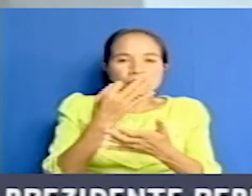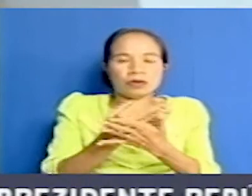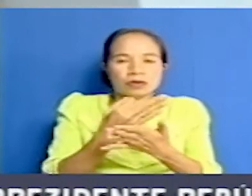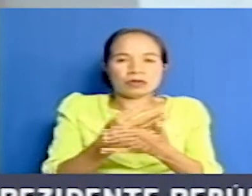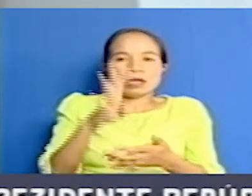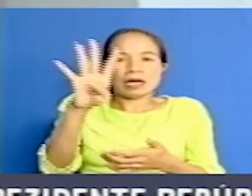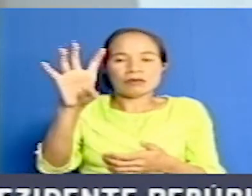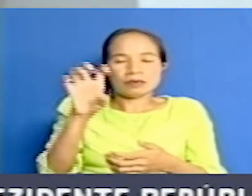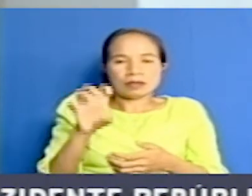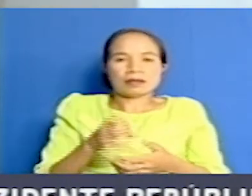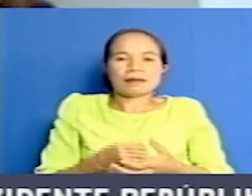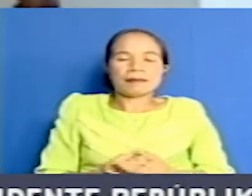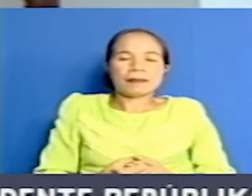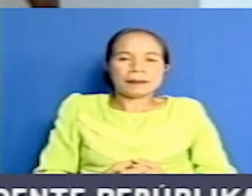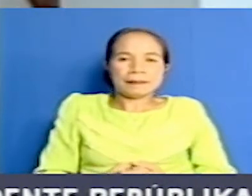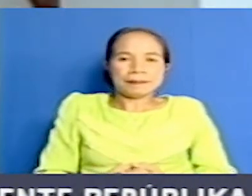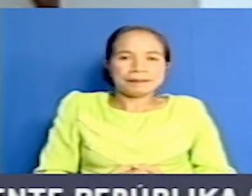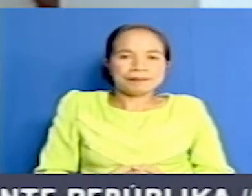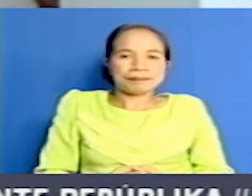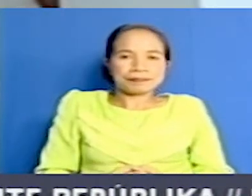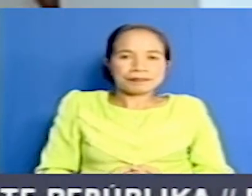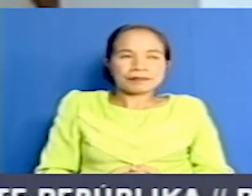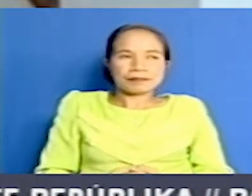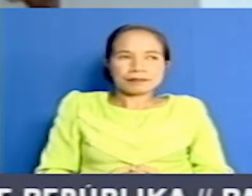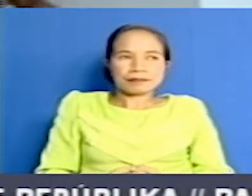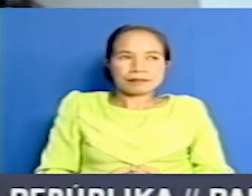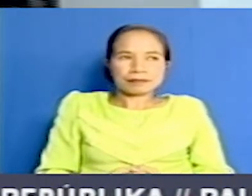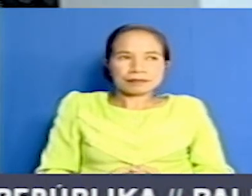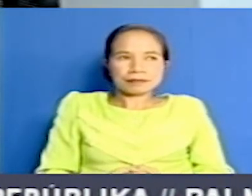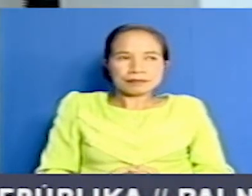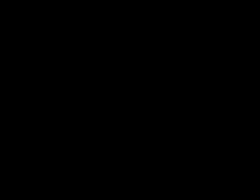Americano Atus Hat. Dulcia Tilman, Júlio de Jesus, RTTL.